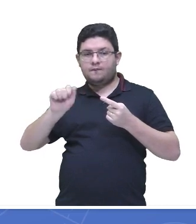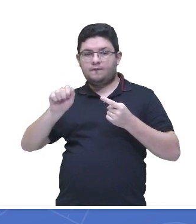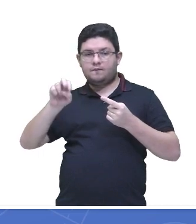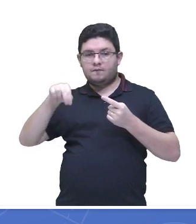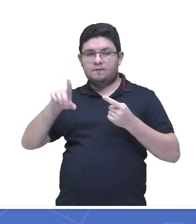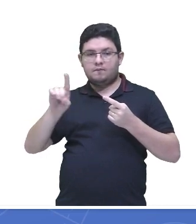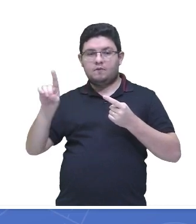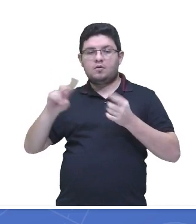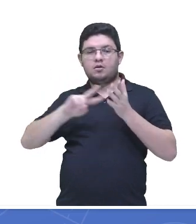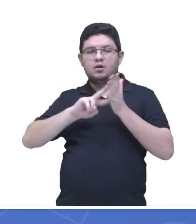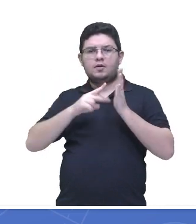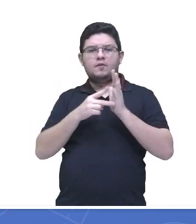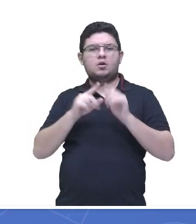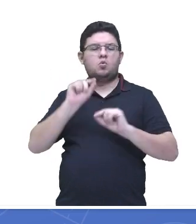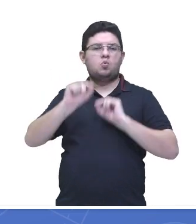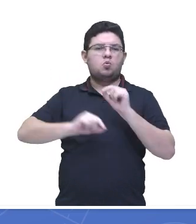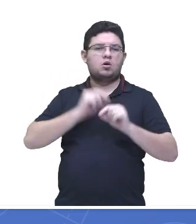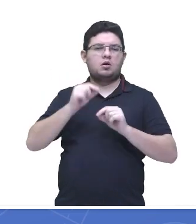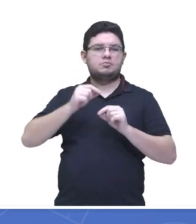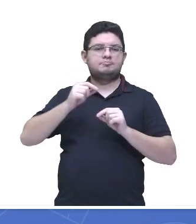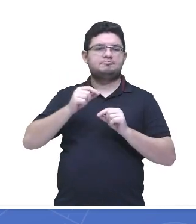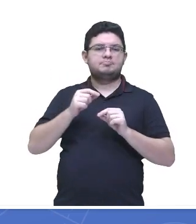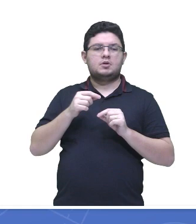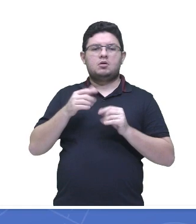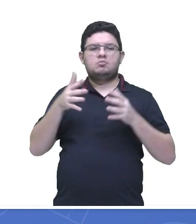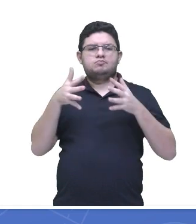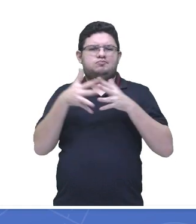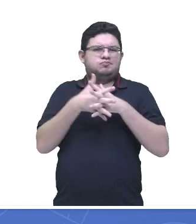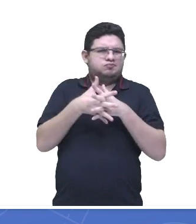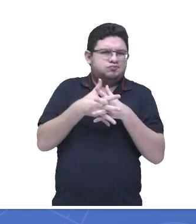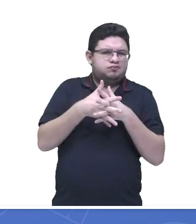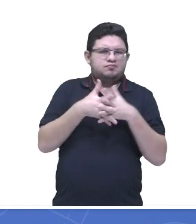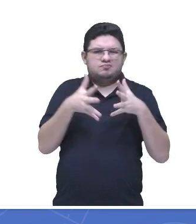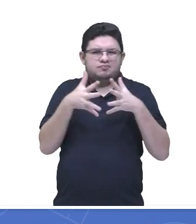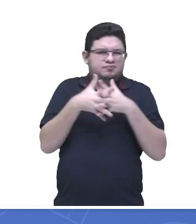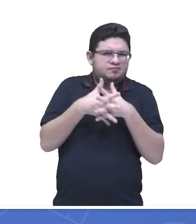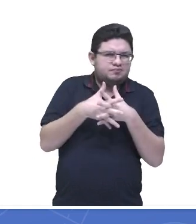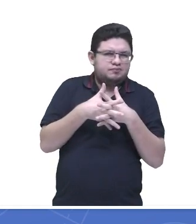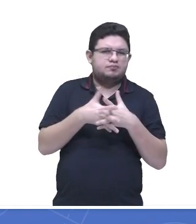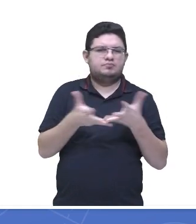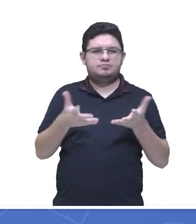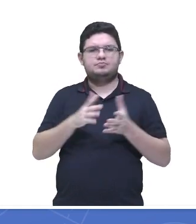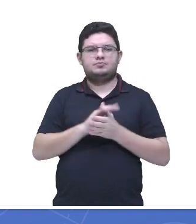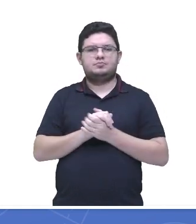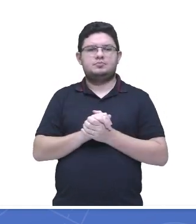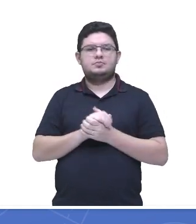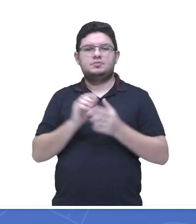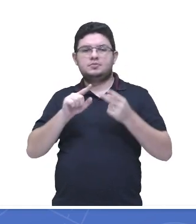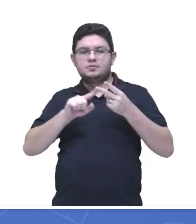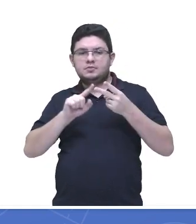exemplos com o uso dos prefixos, vejam comigo. Misunderstand, mal entendido.